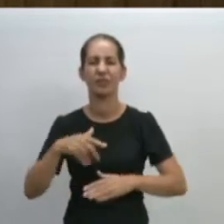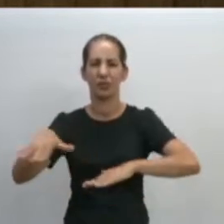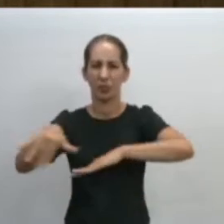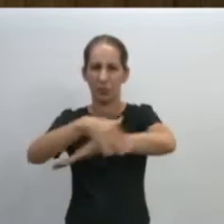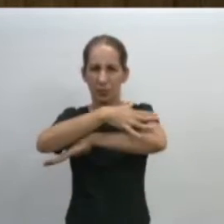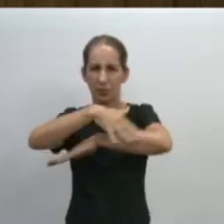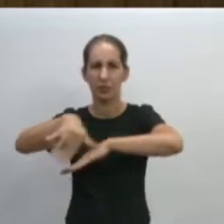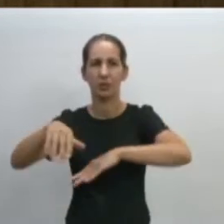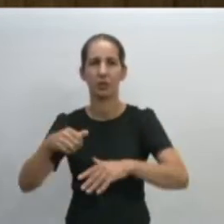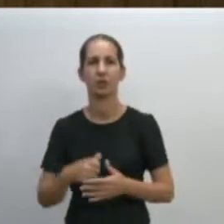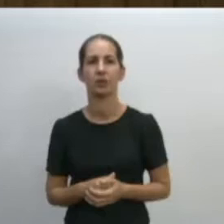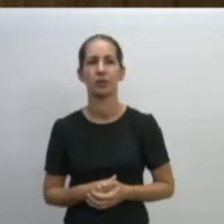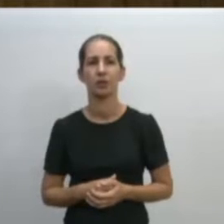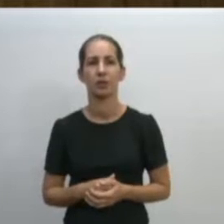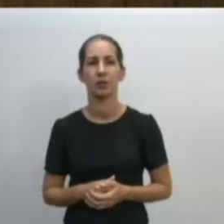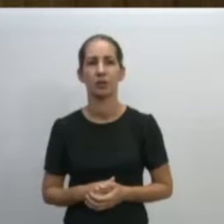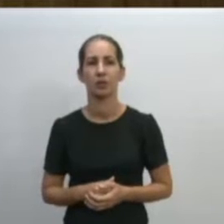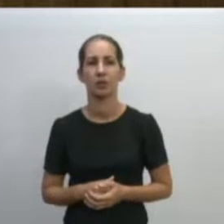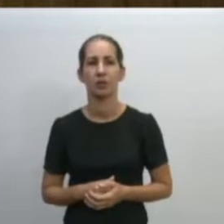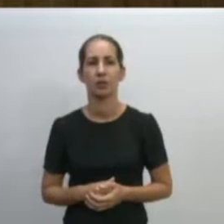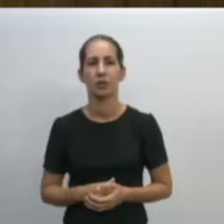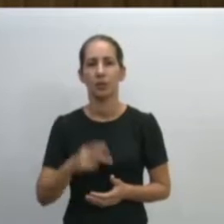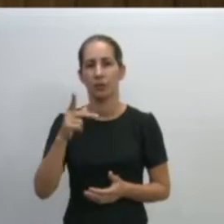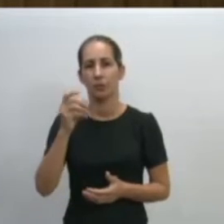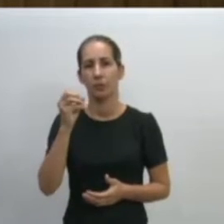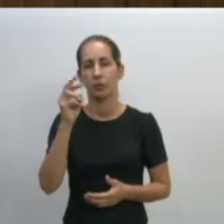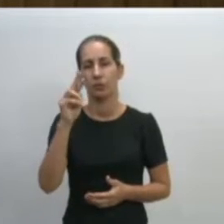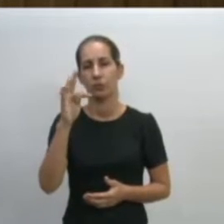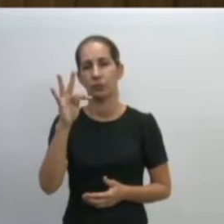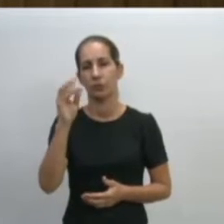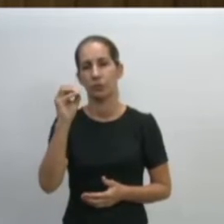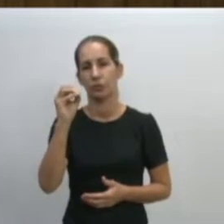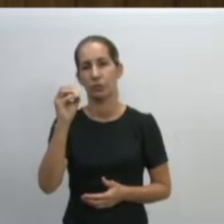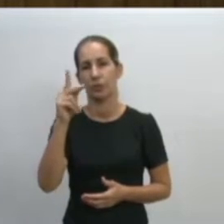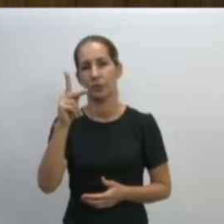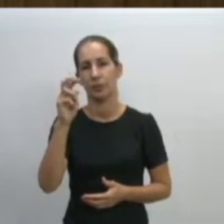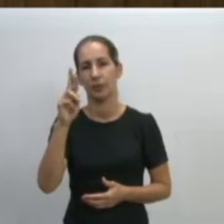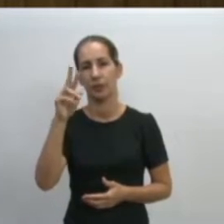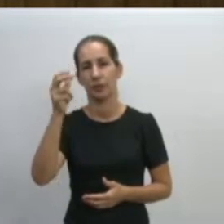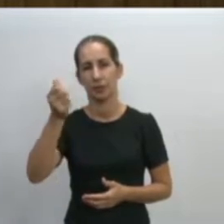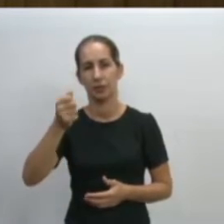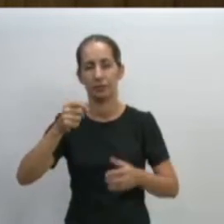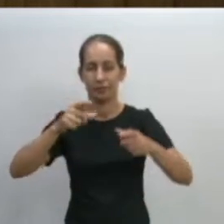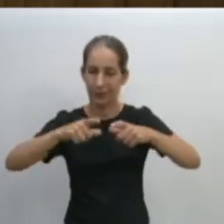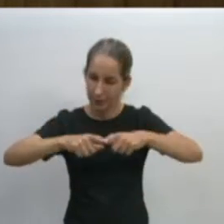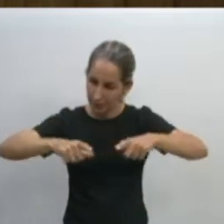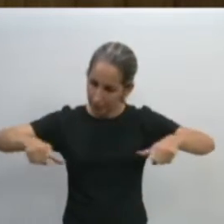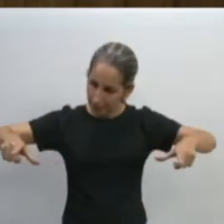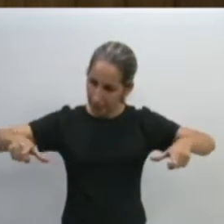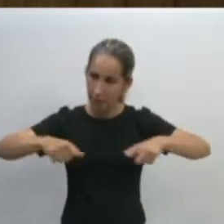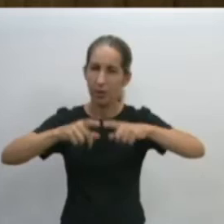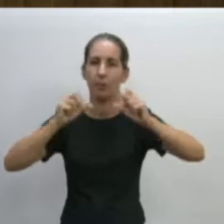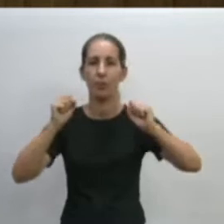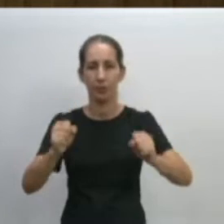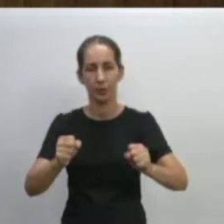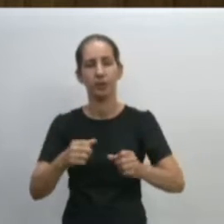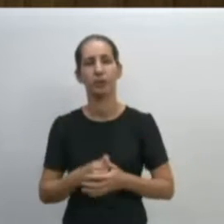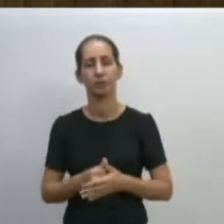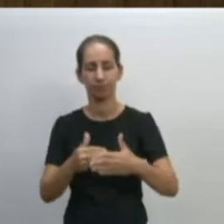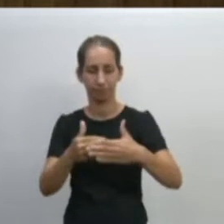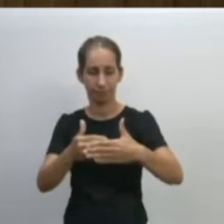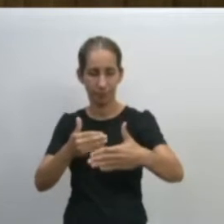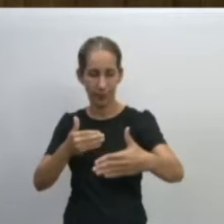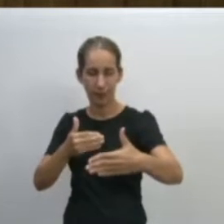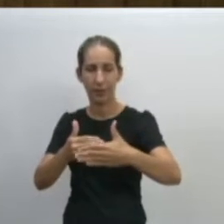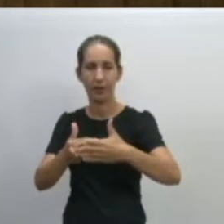o canteiro central dali da Avenida Porto de Pedras, é um canteiro largo que pode dar possibilidade, né, das